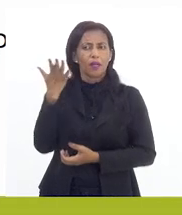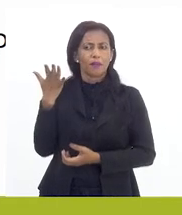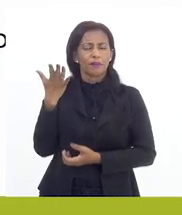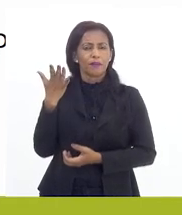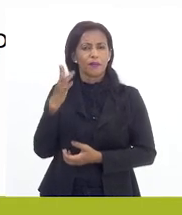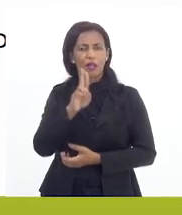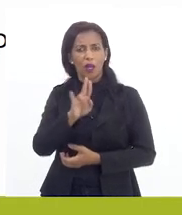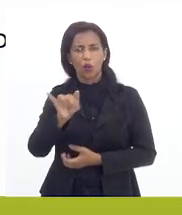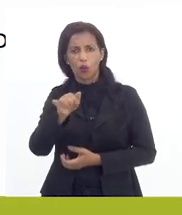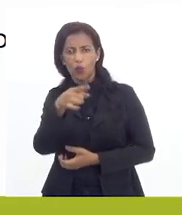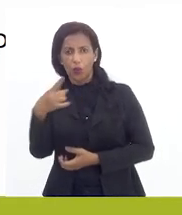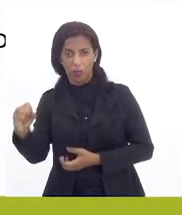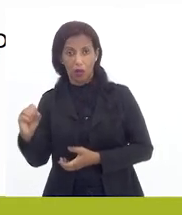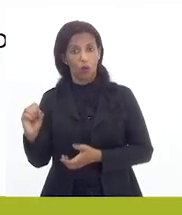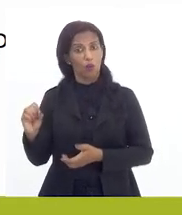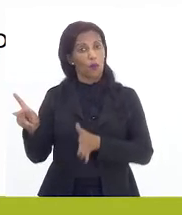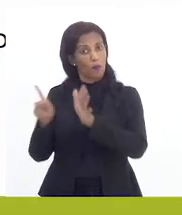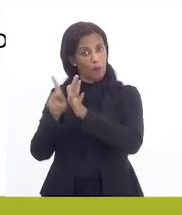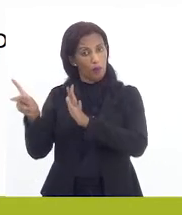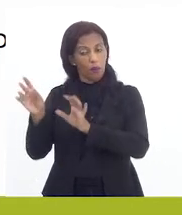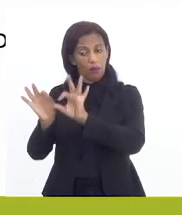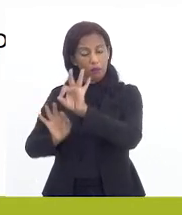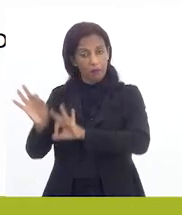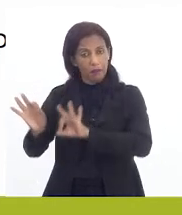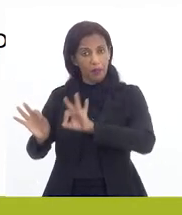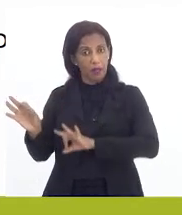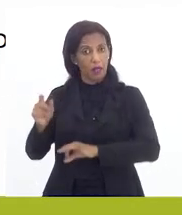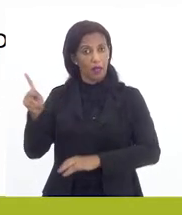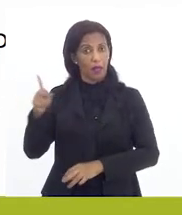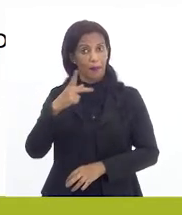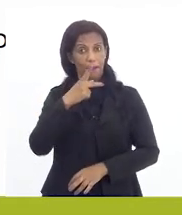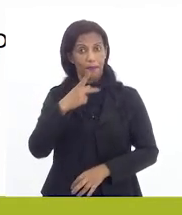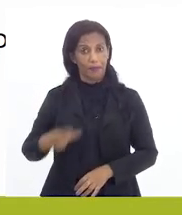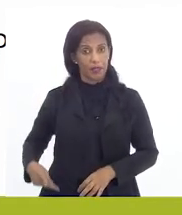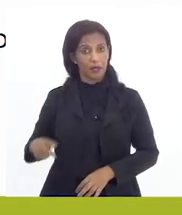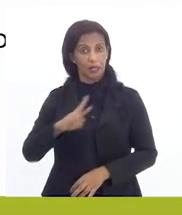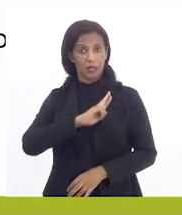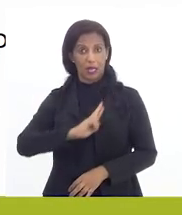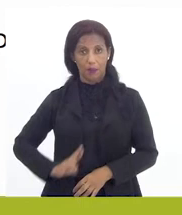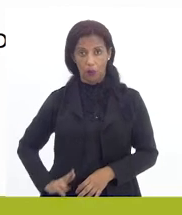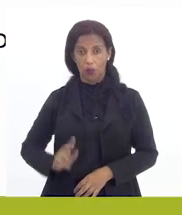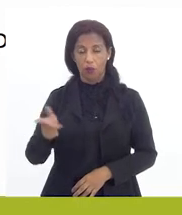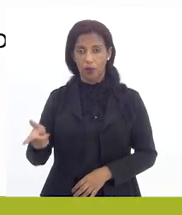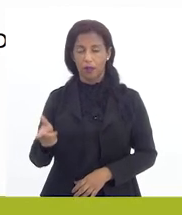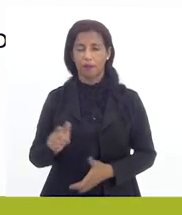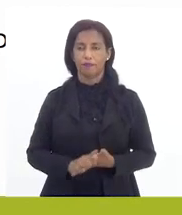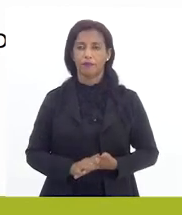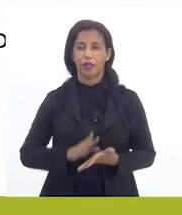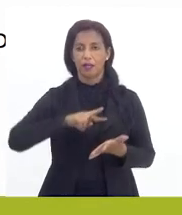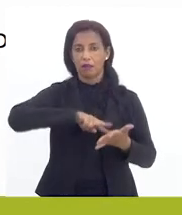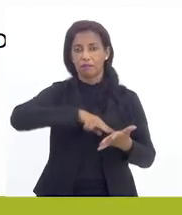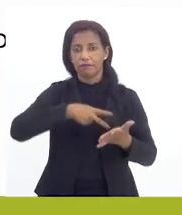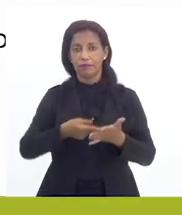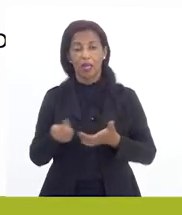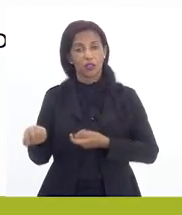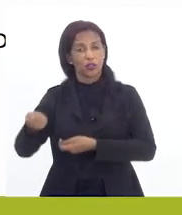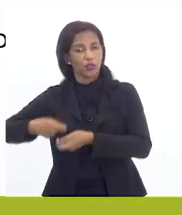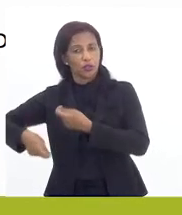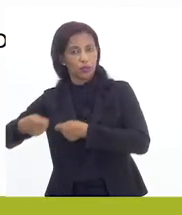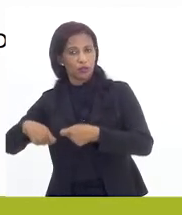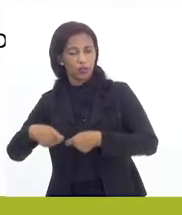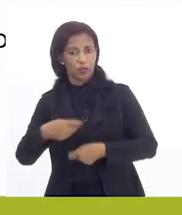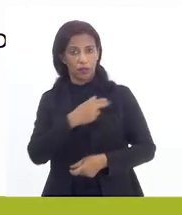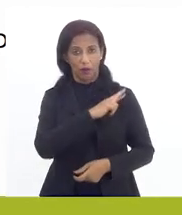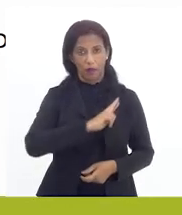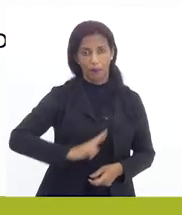daquela que foi feito pela presidência da república esses dois incisos de reforma da Previdência reforma administrativa